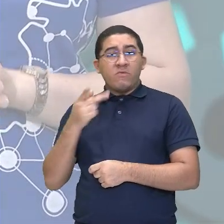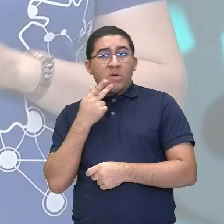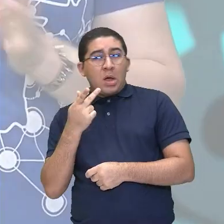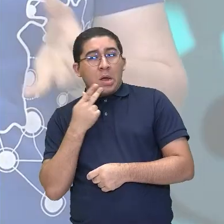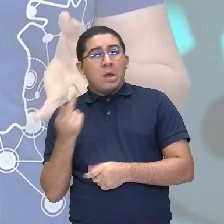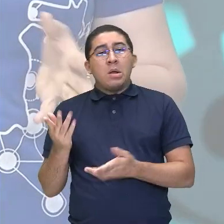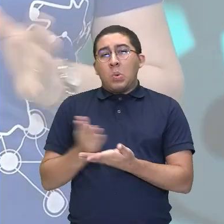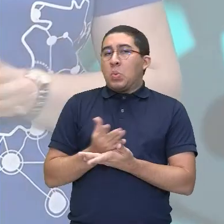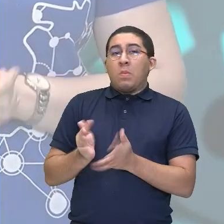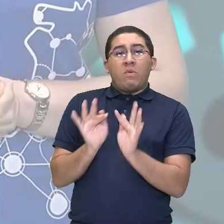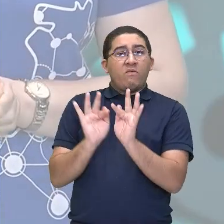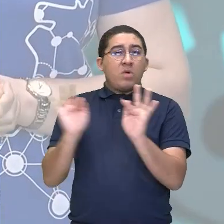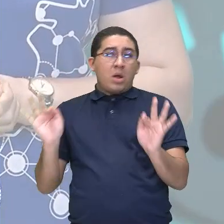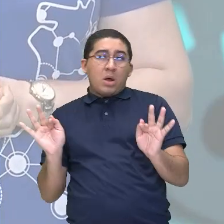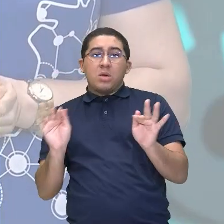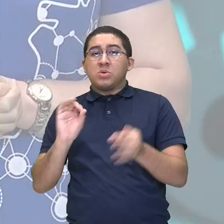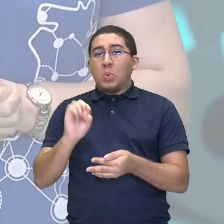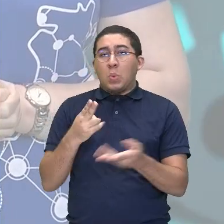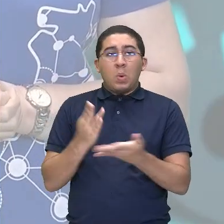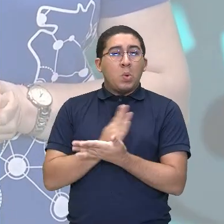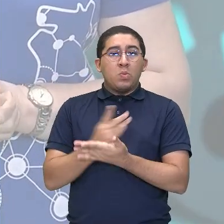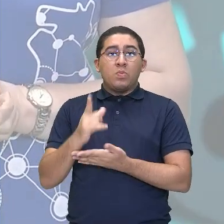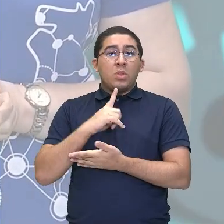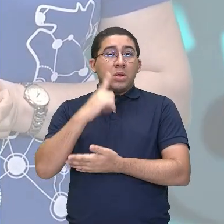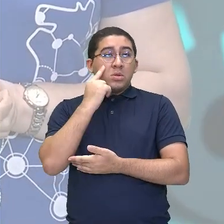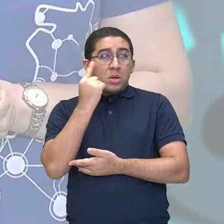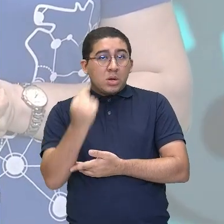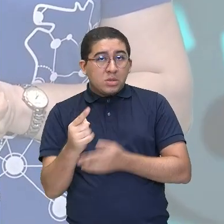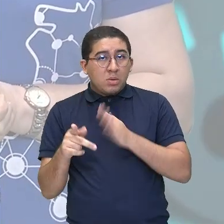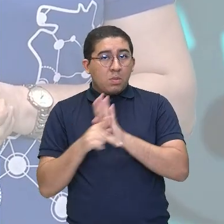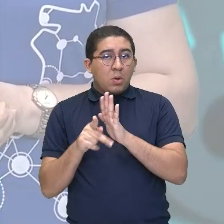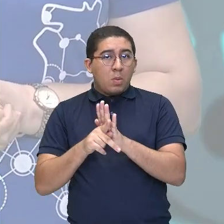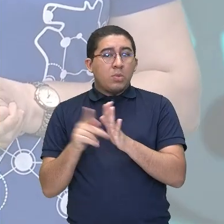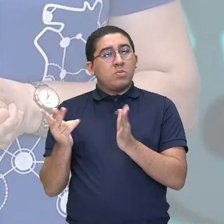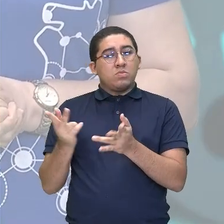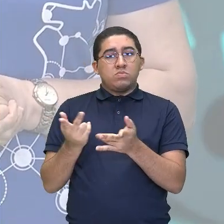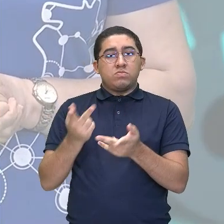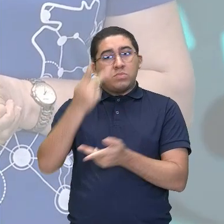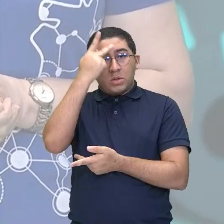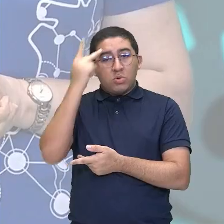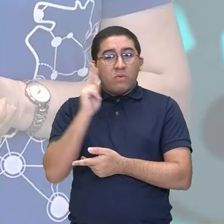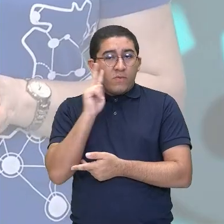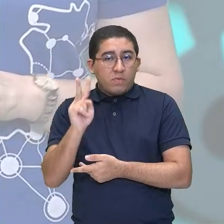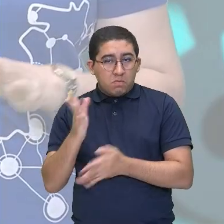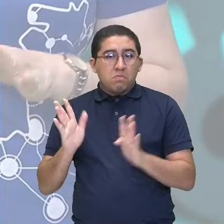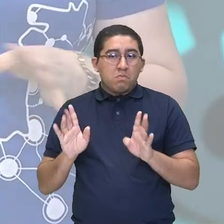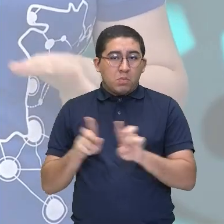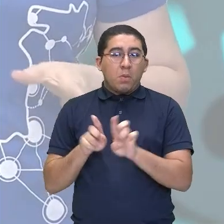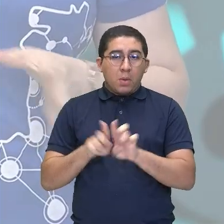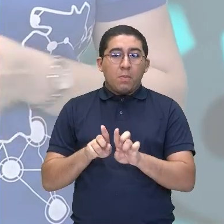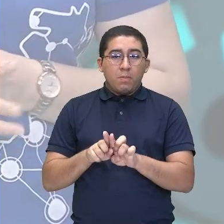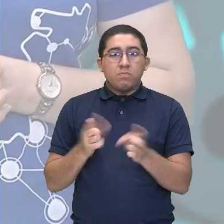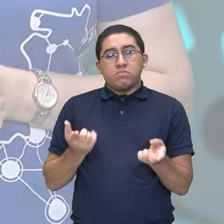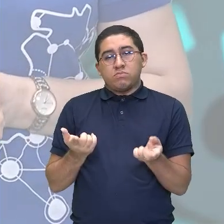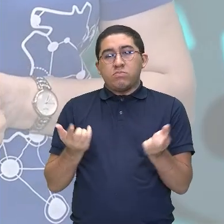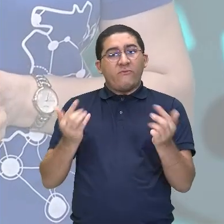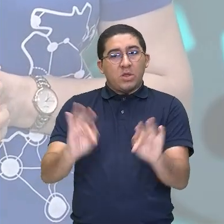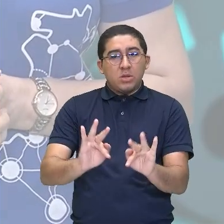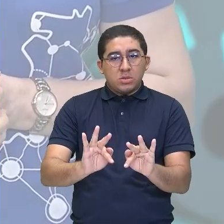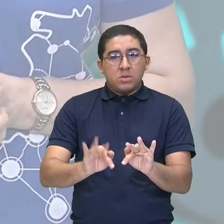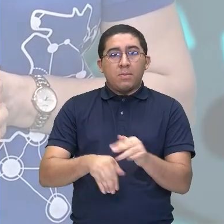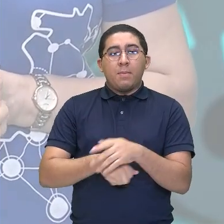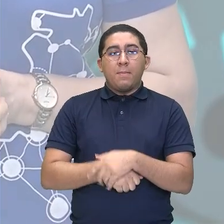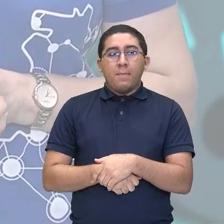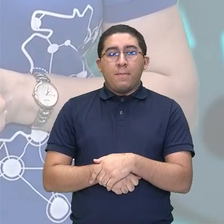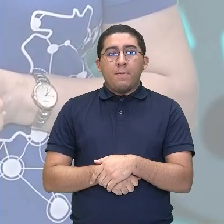uma frase, algo que interesse ao público, não é? E então faz-se o fechamento